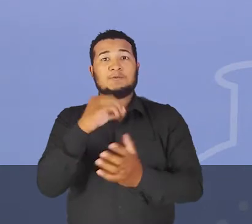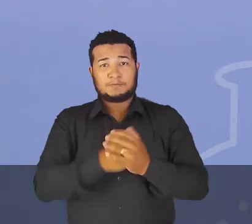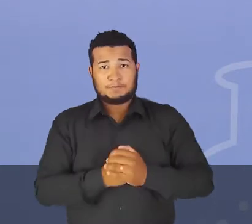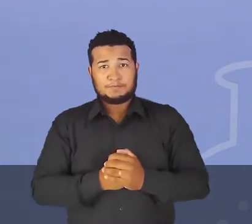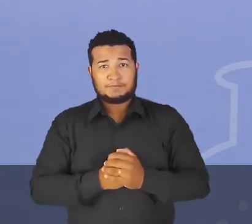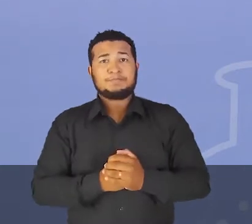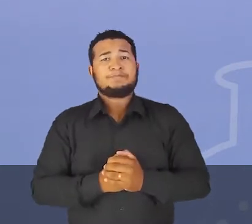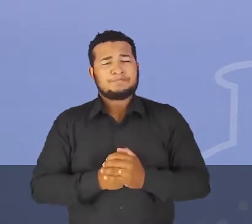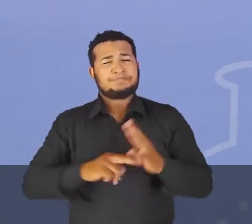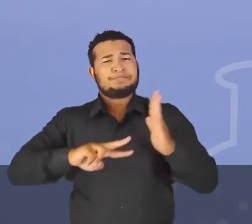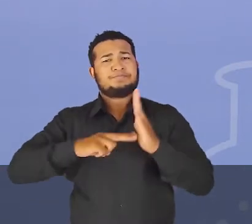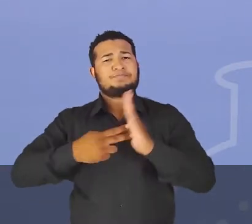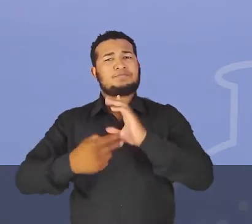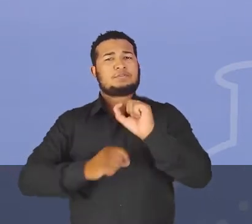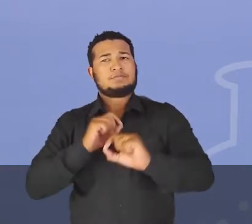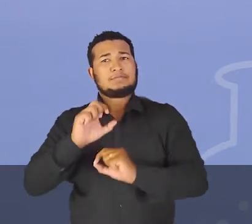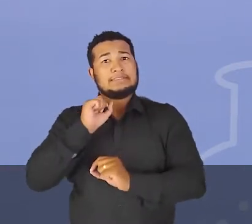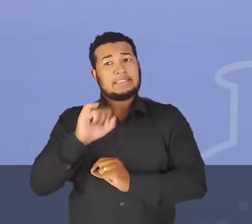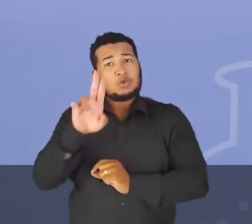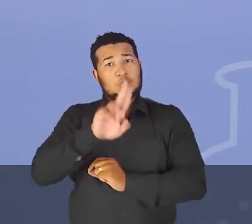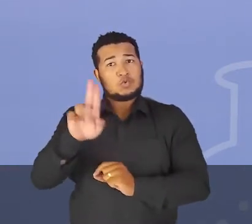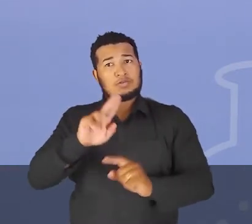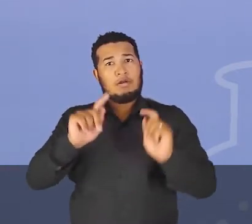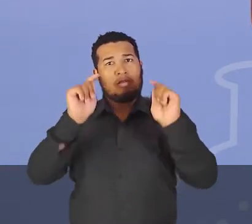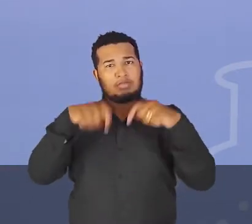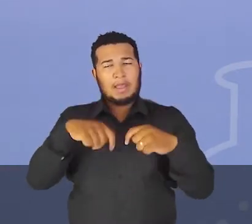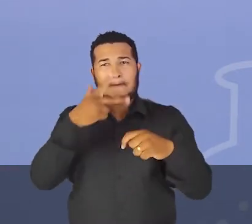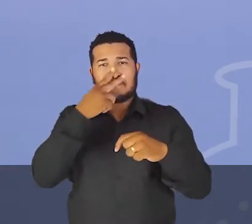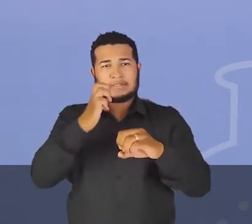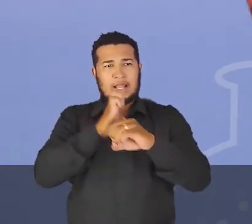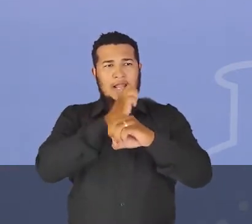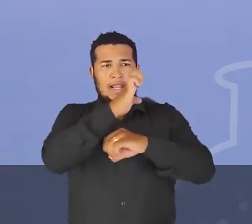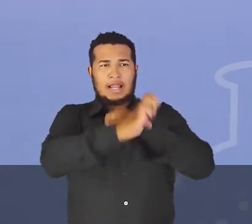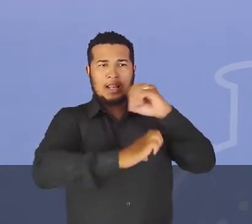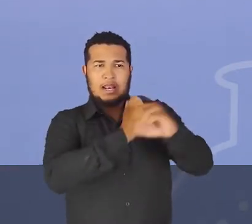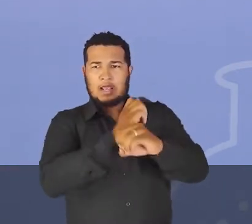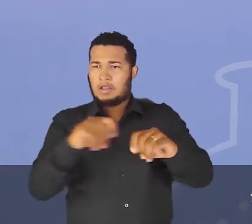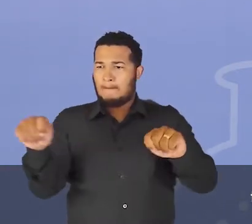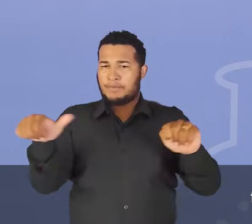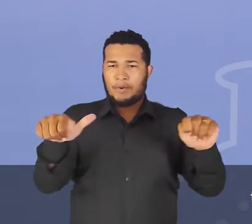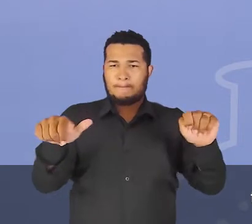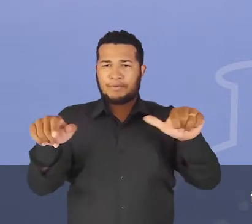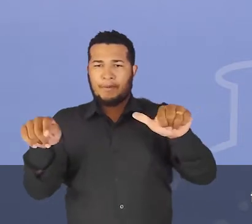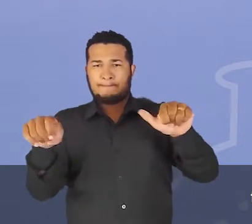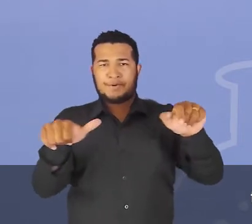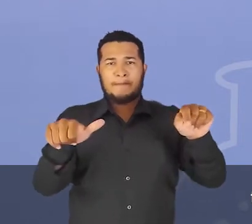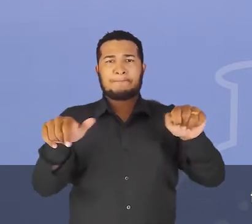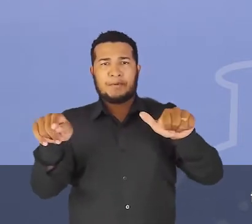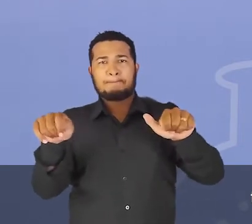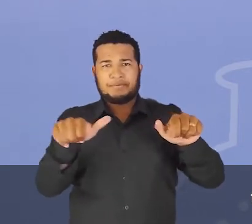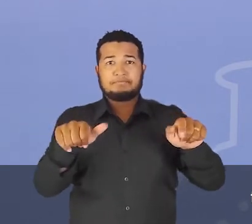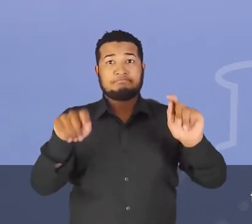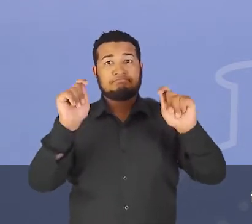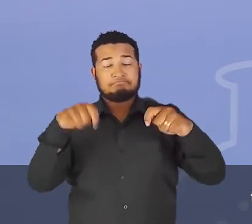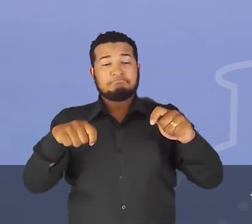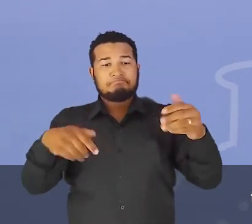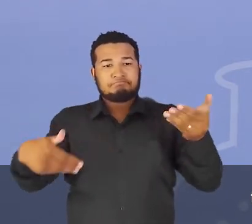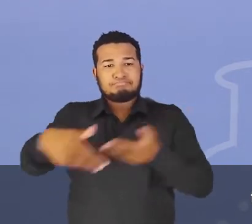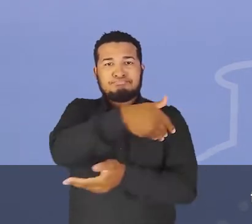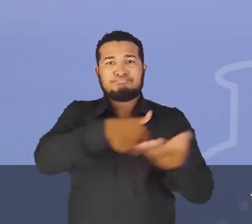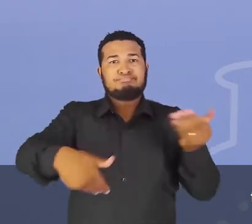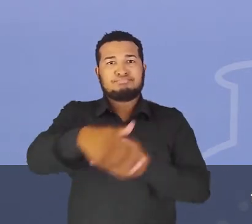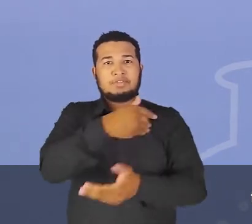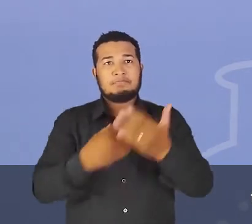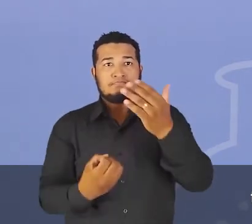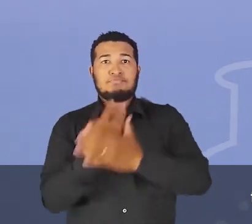eu conseguir utilizar a transferência de elétrons dos metais, transformando essa transferência de elétrons em